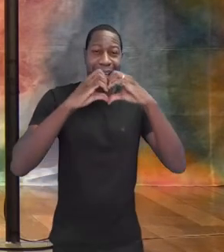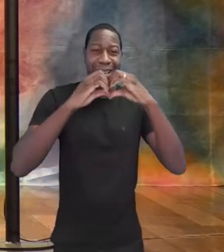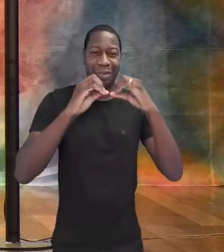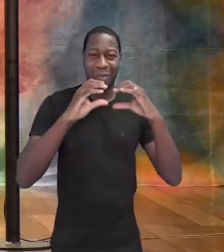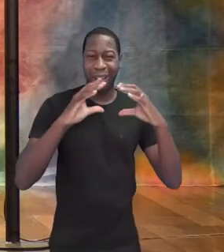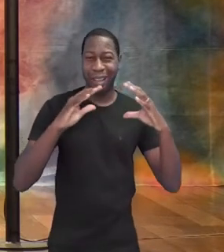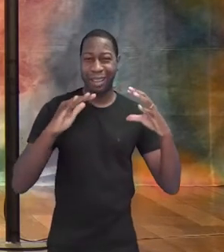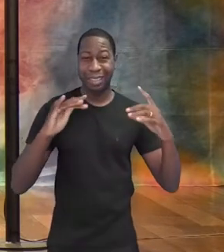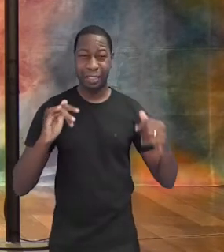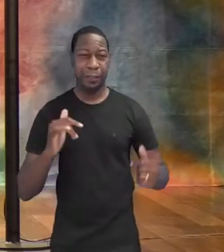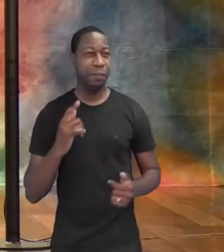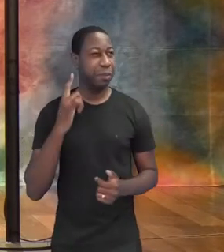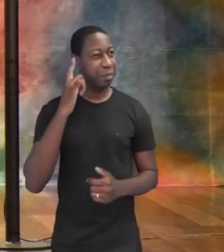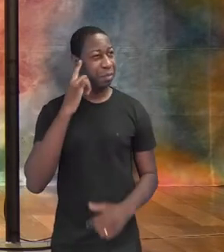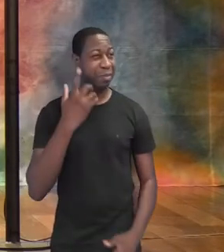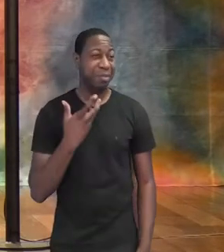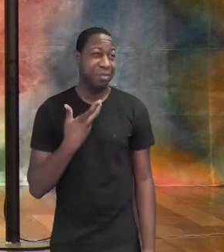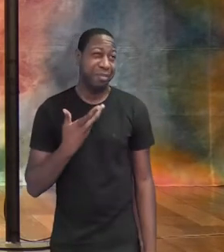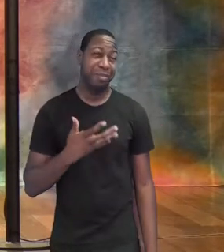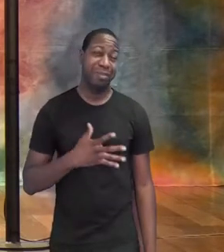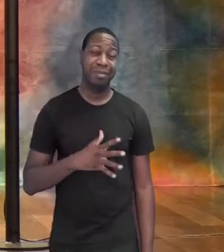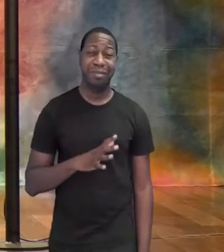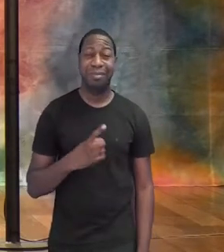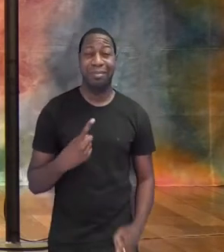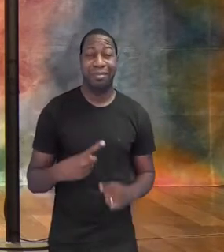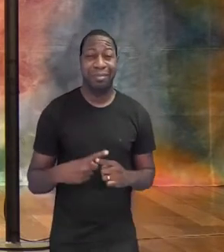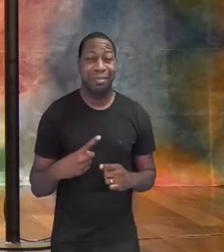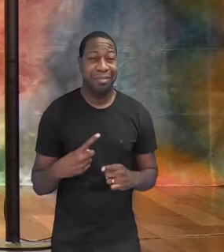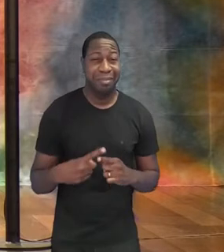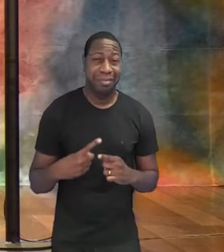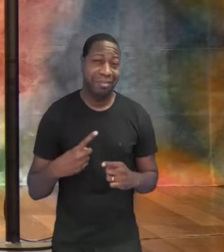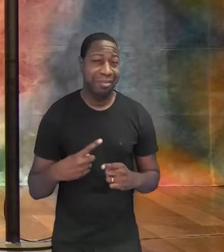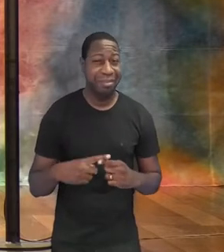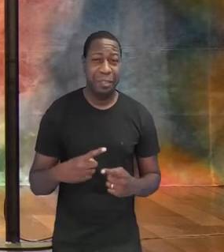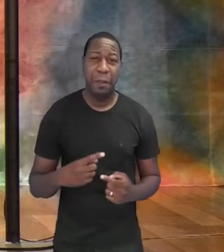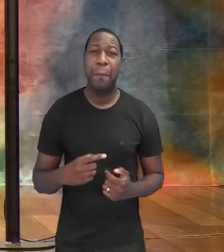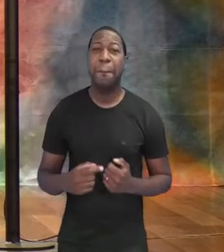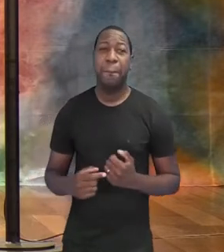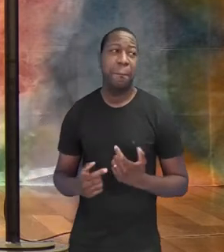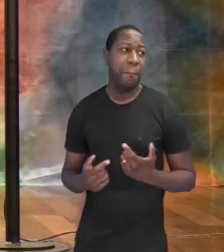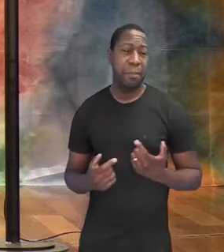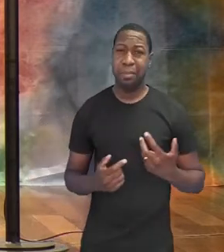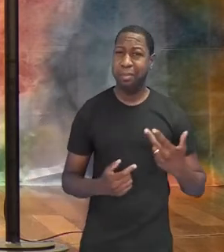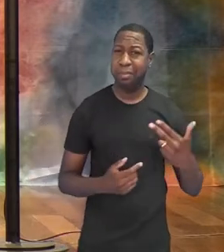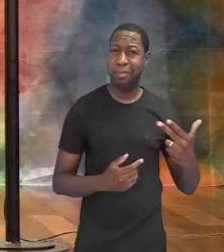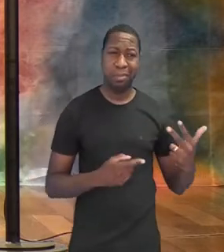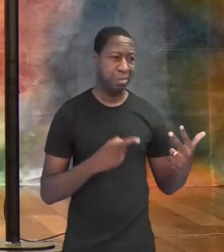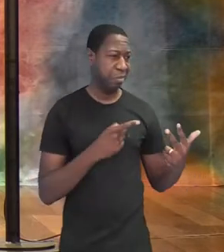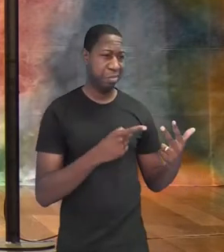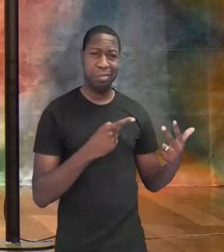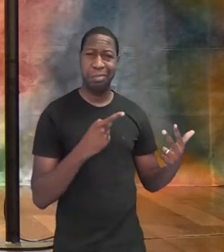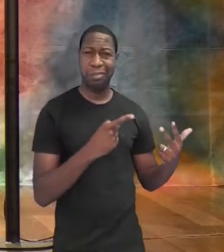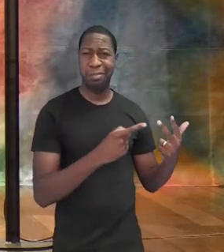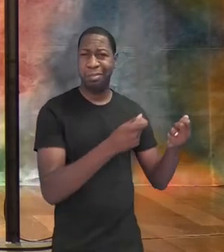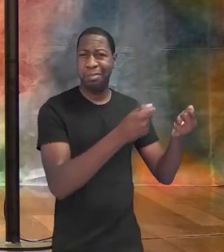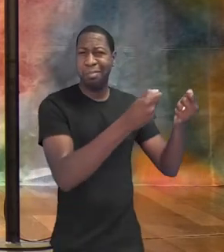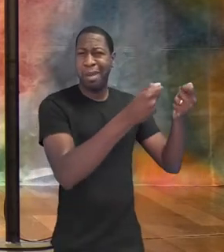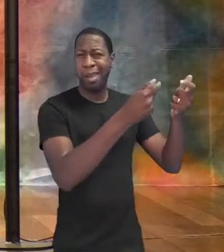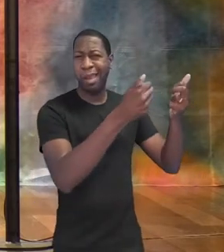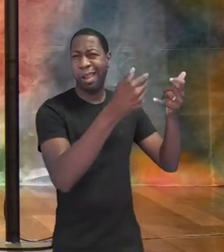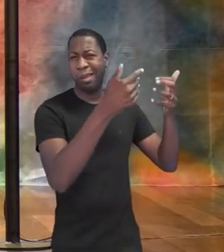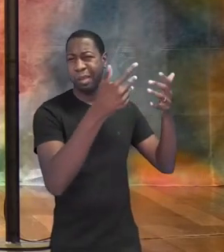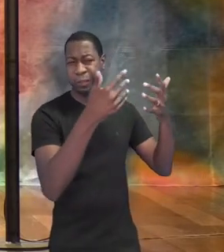Eu não queria só porque quanto você